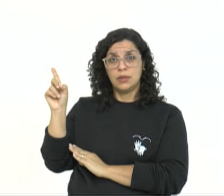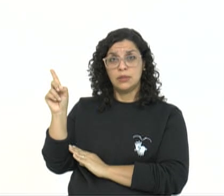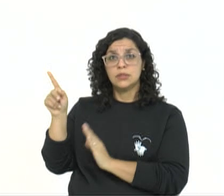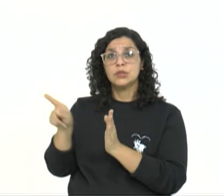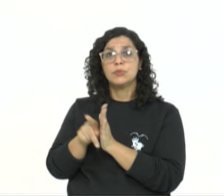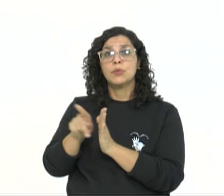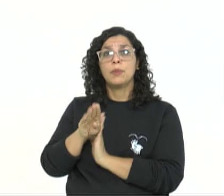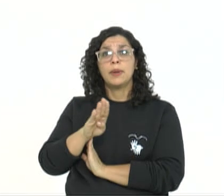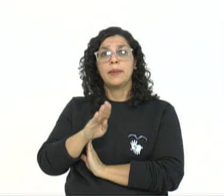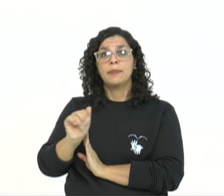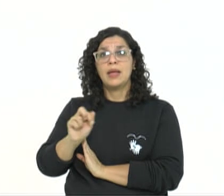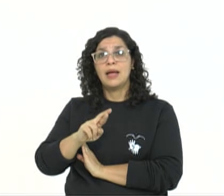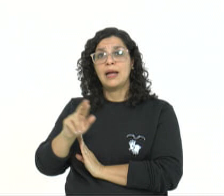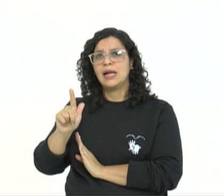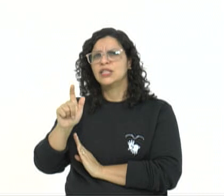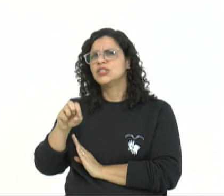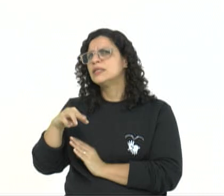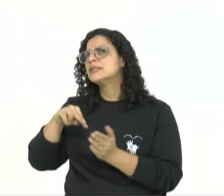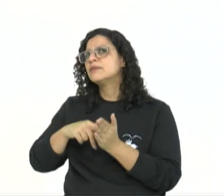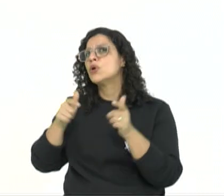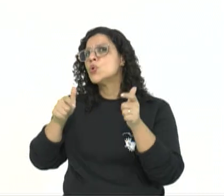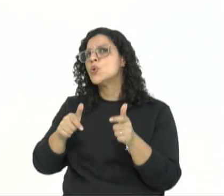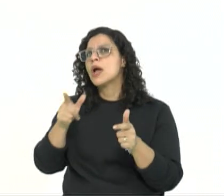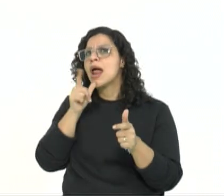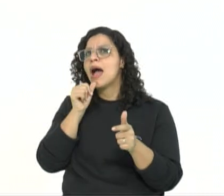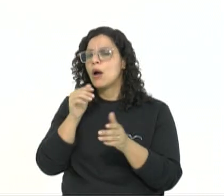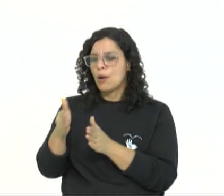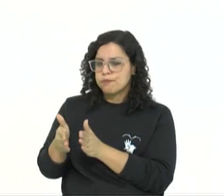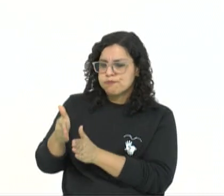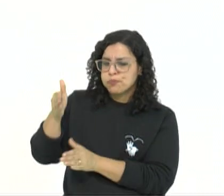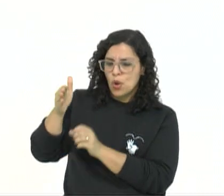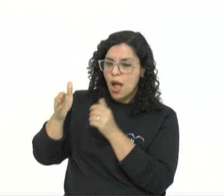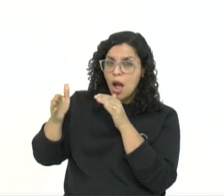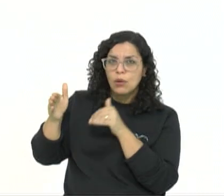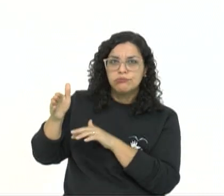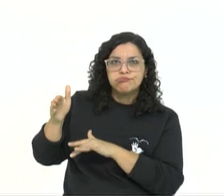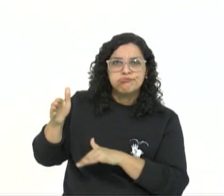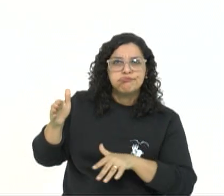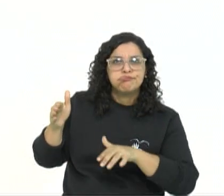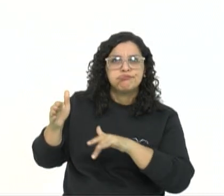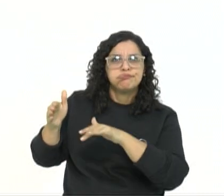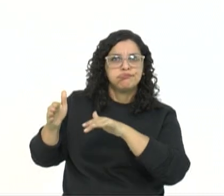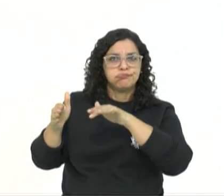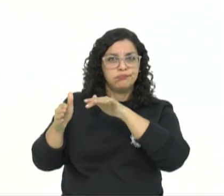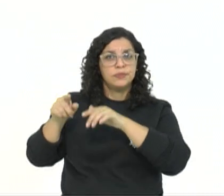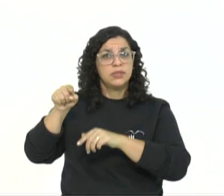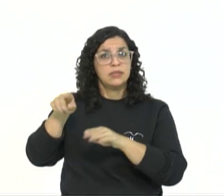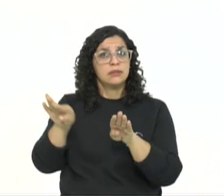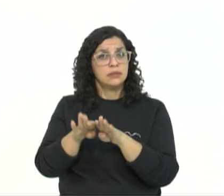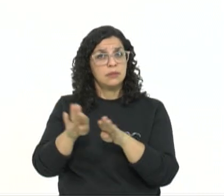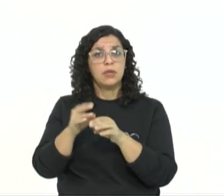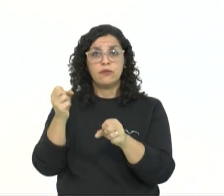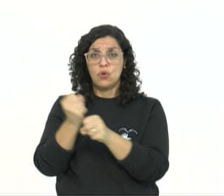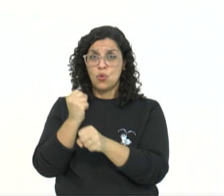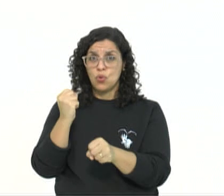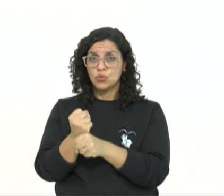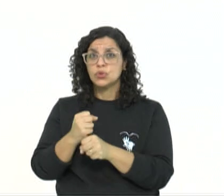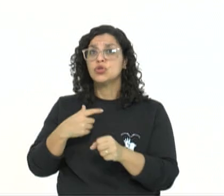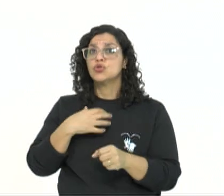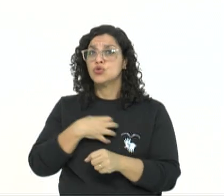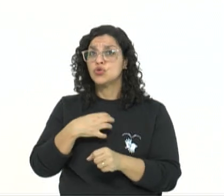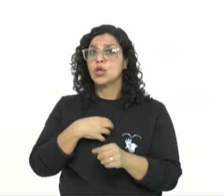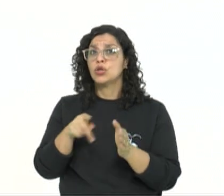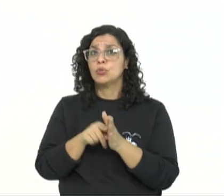nossas barragens, né? Veja essa questão da UFG, de Minas Gerais. As represas normalmente são construídas de